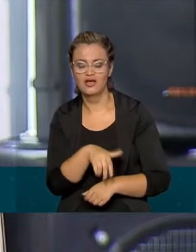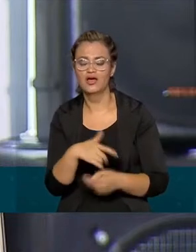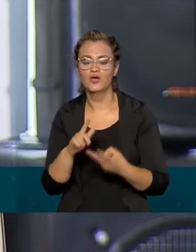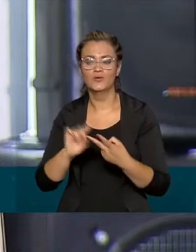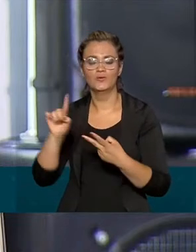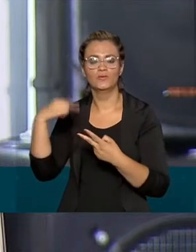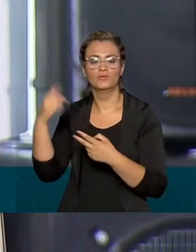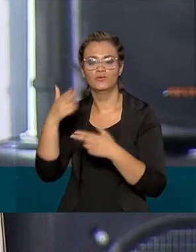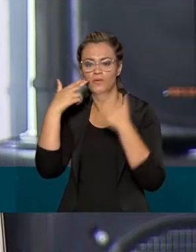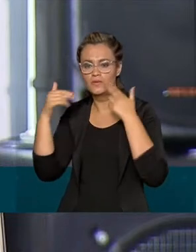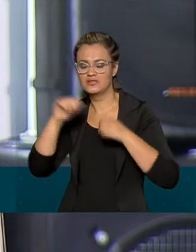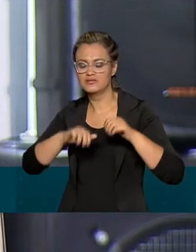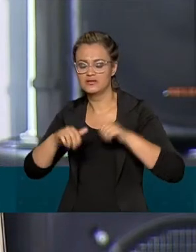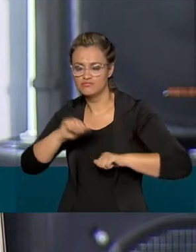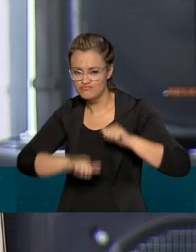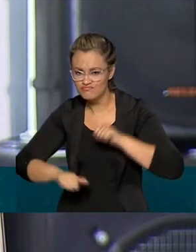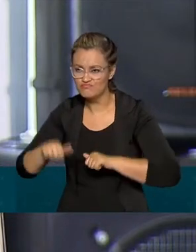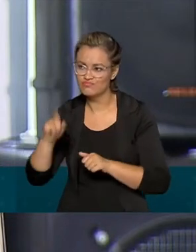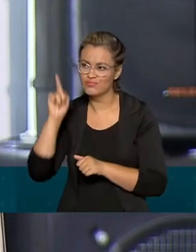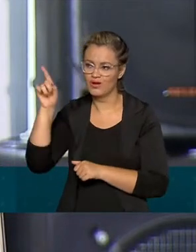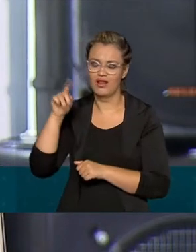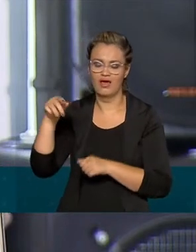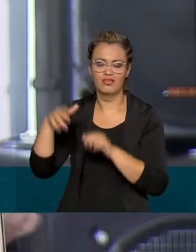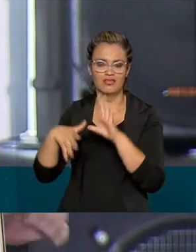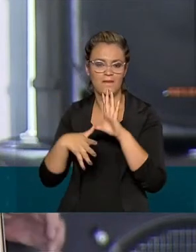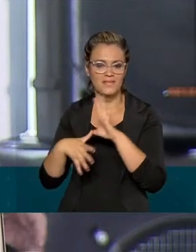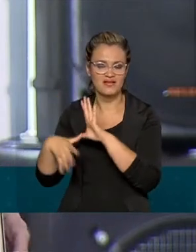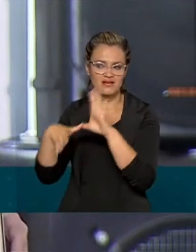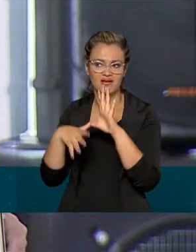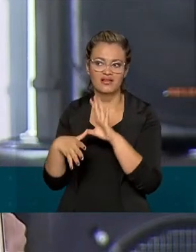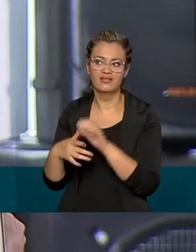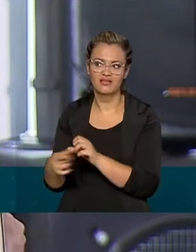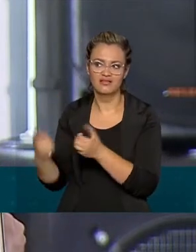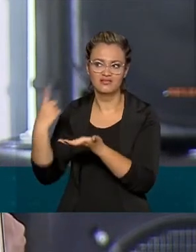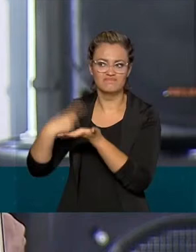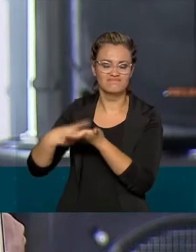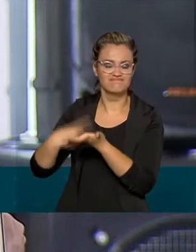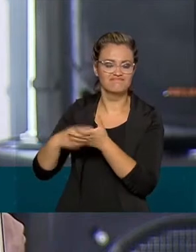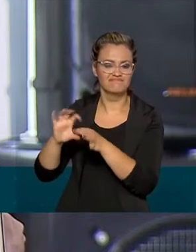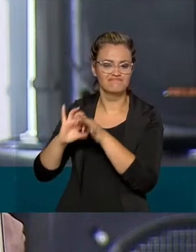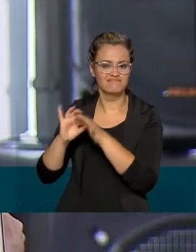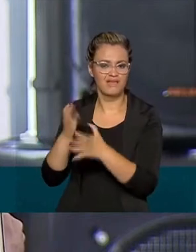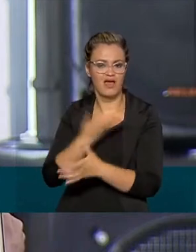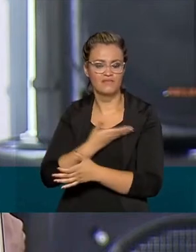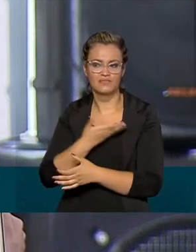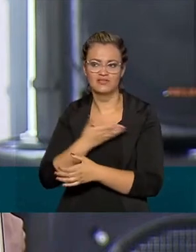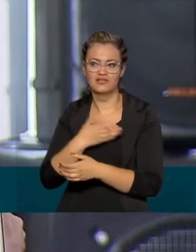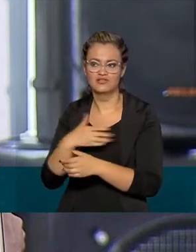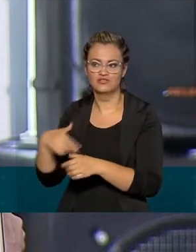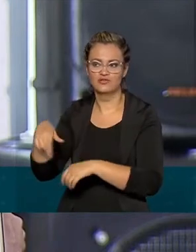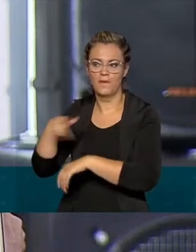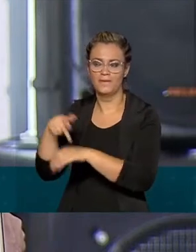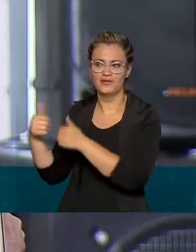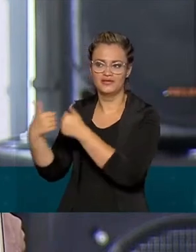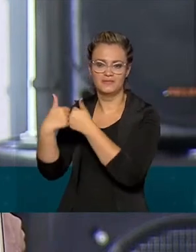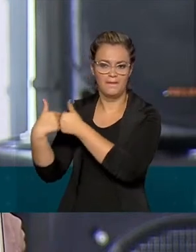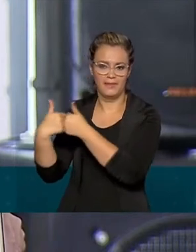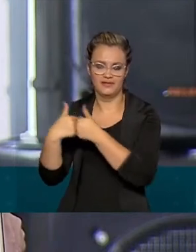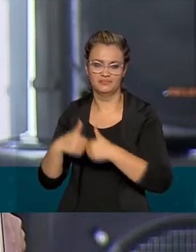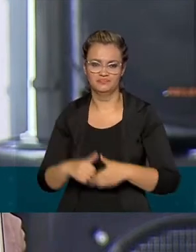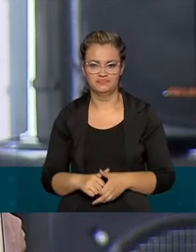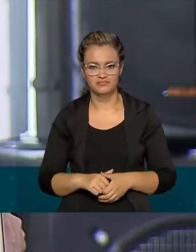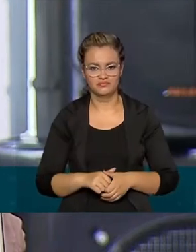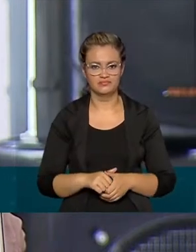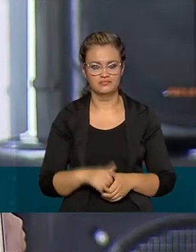Exército Norte-Americano, fortalecendo os laços de união, cooperação e amizade com as nações amigas.